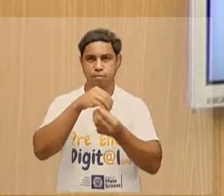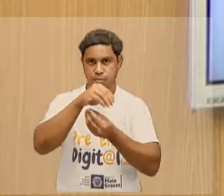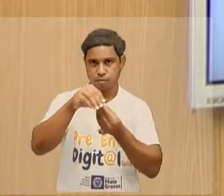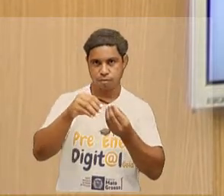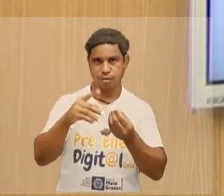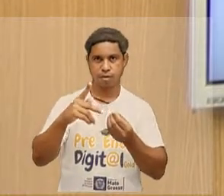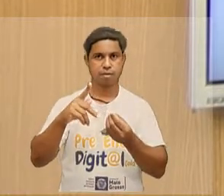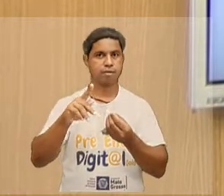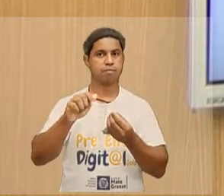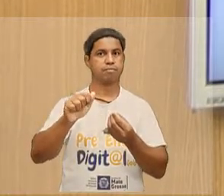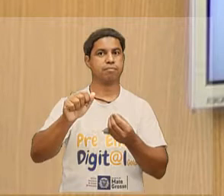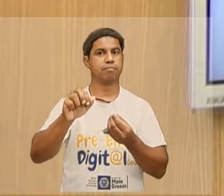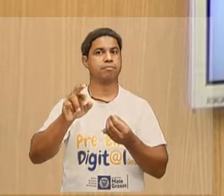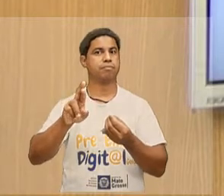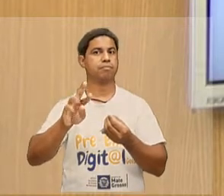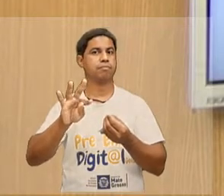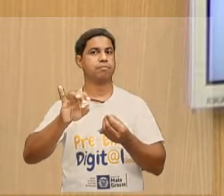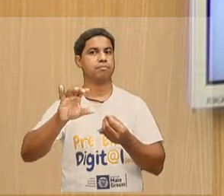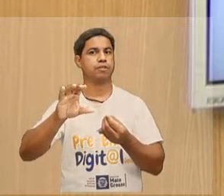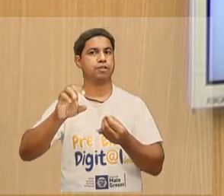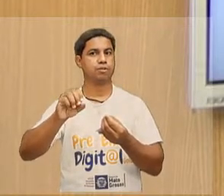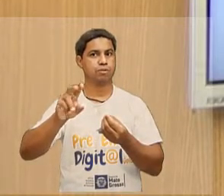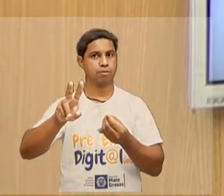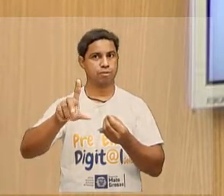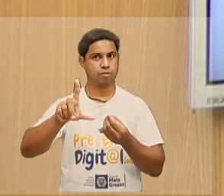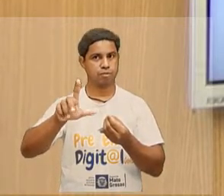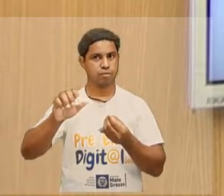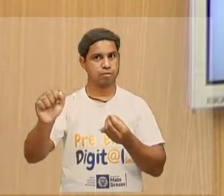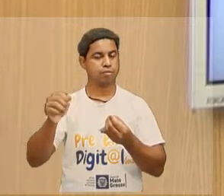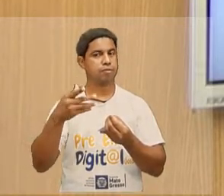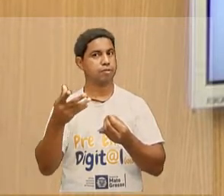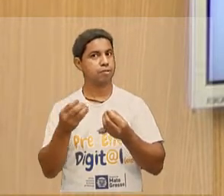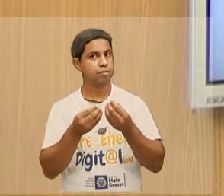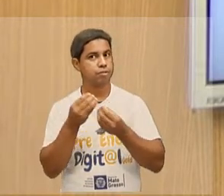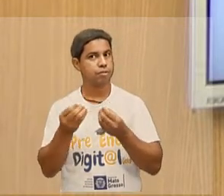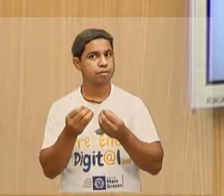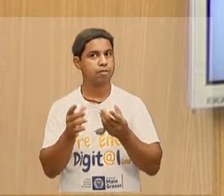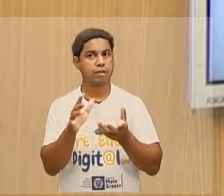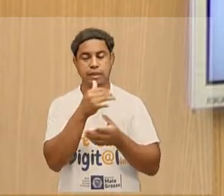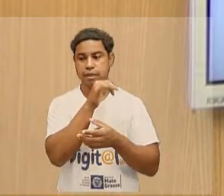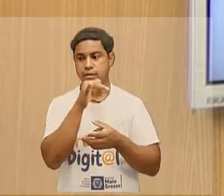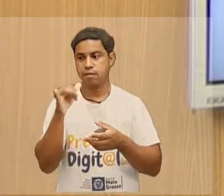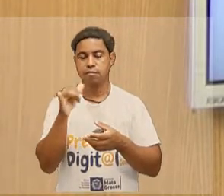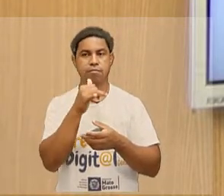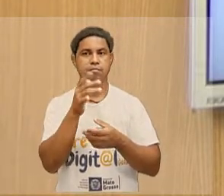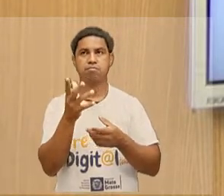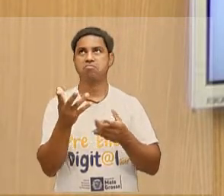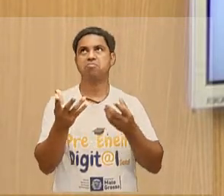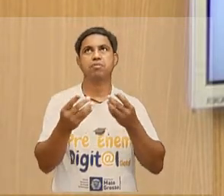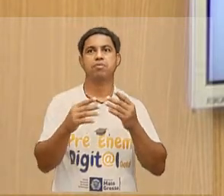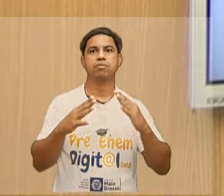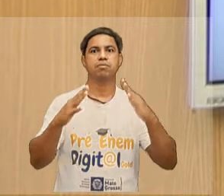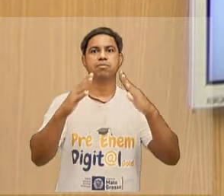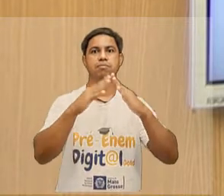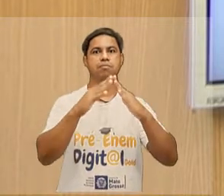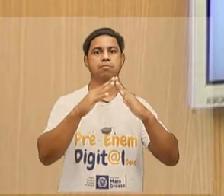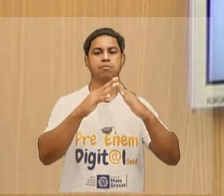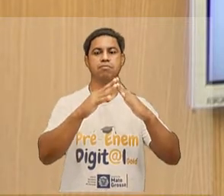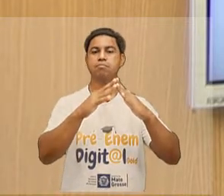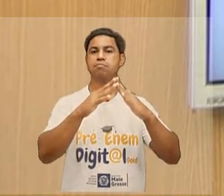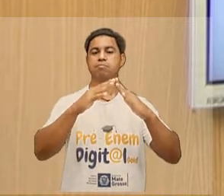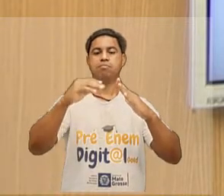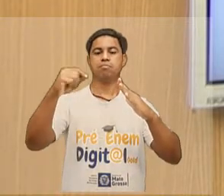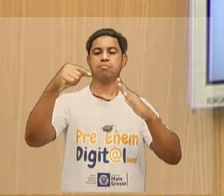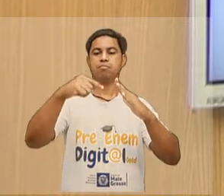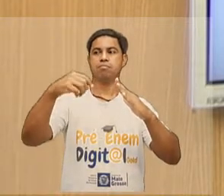eu estou falando de resistor, estou falando de elétrons. Se eu aqueço uma placa de um circuito elétrico, a agitação